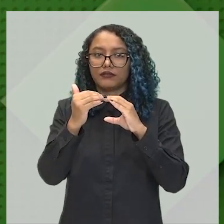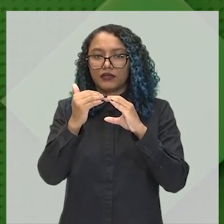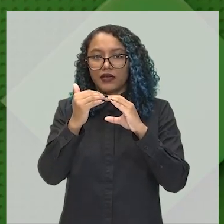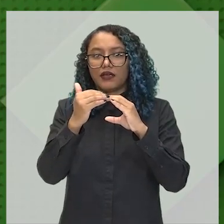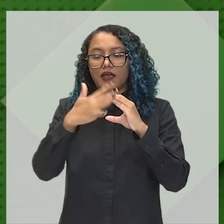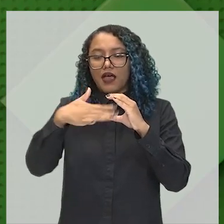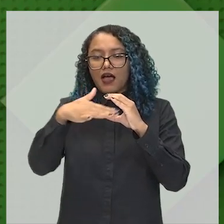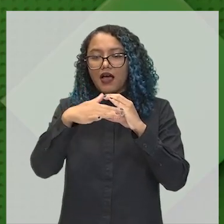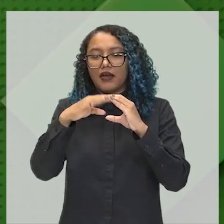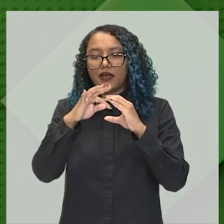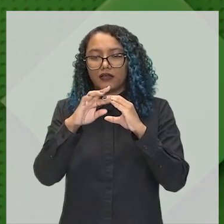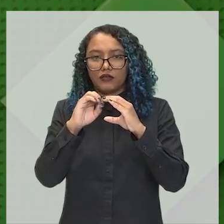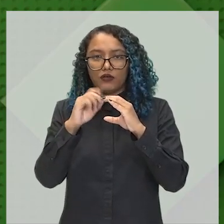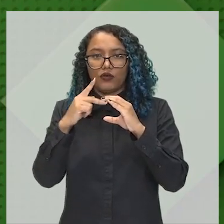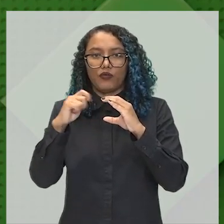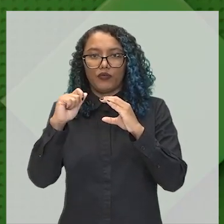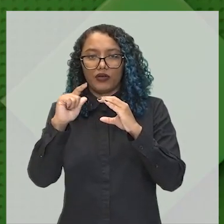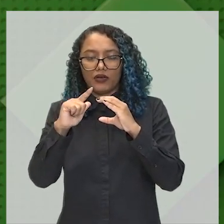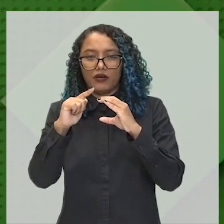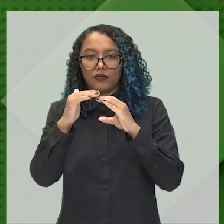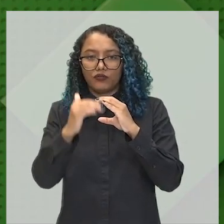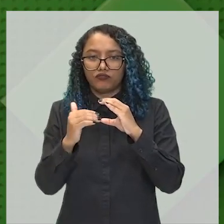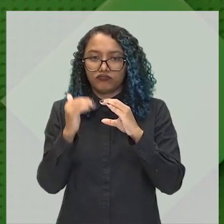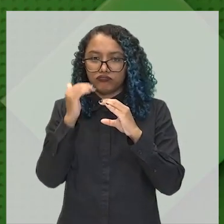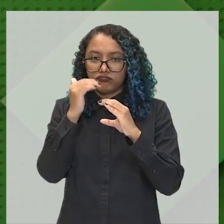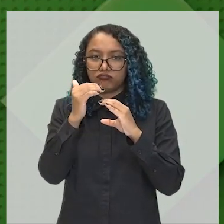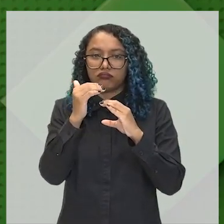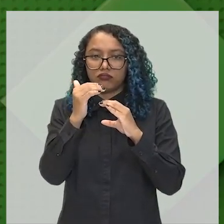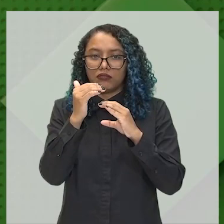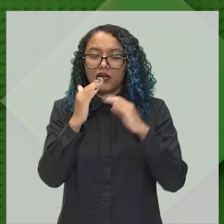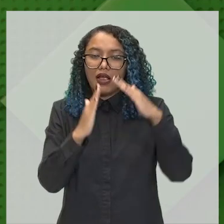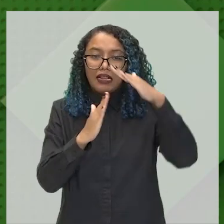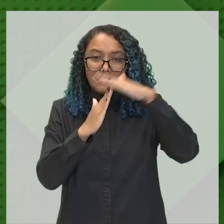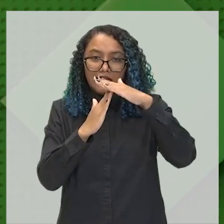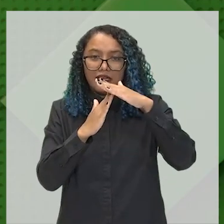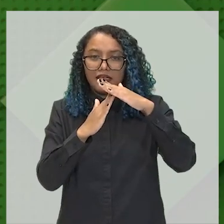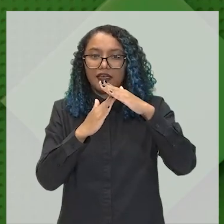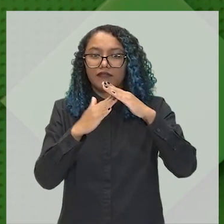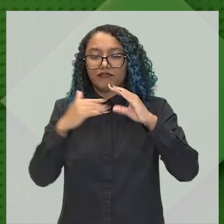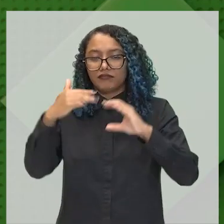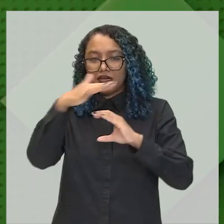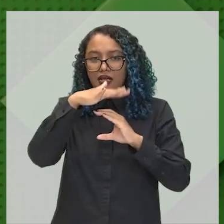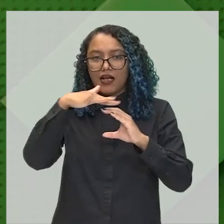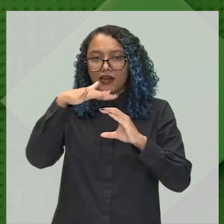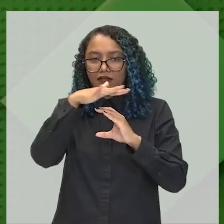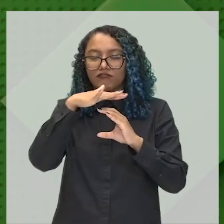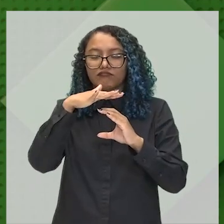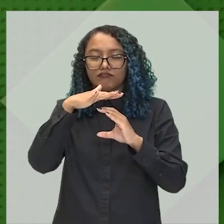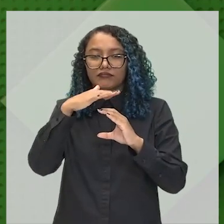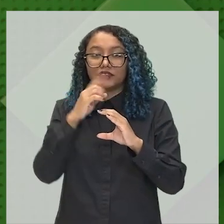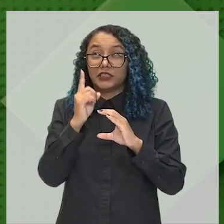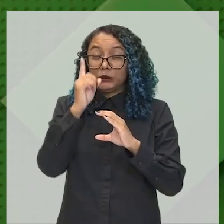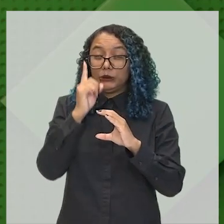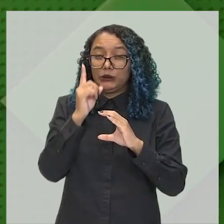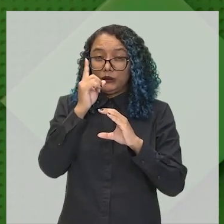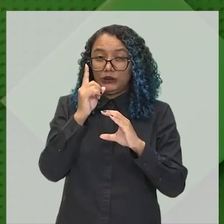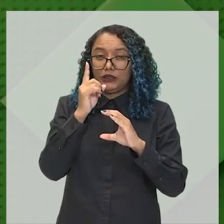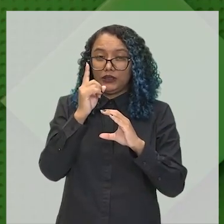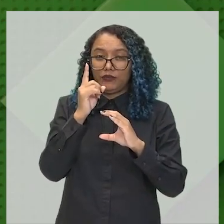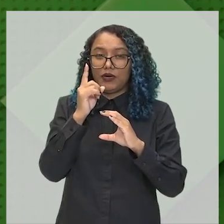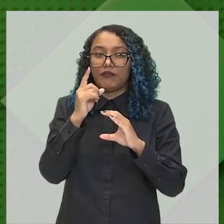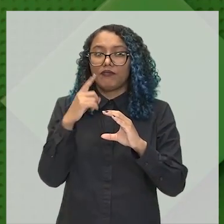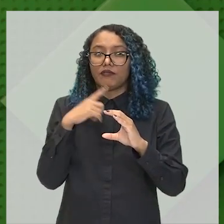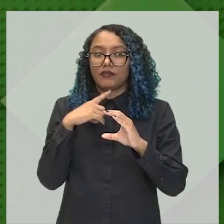está a zona tropical, depois entre o Trópico de Câncer até a zona ártica em cima, vai